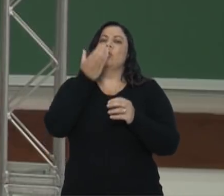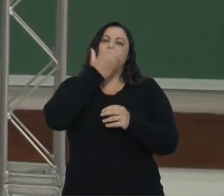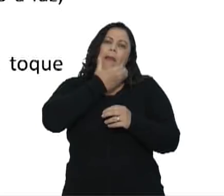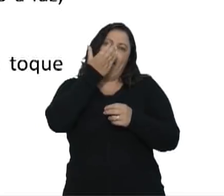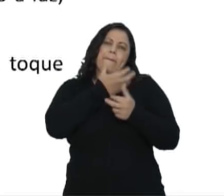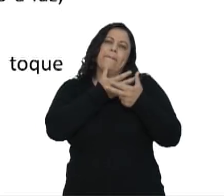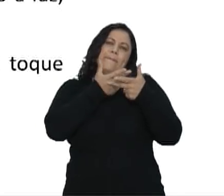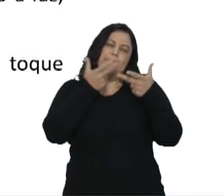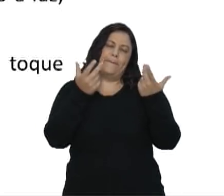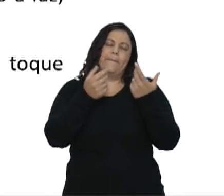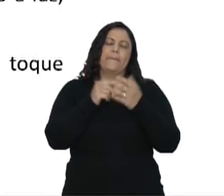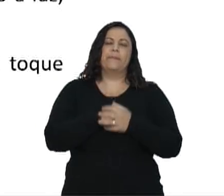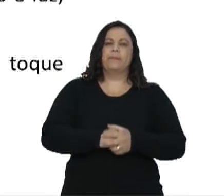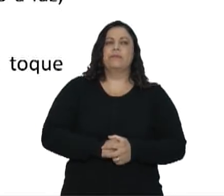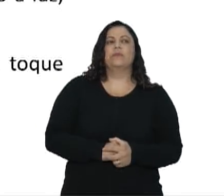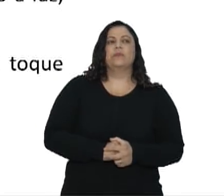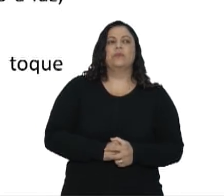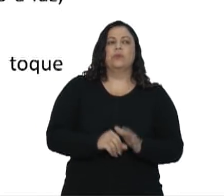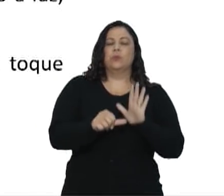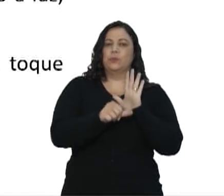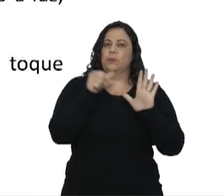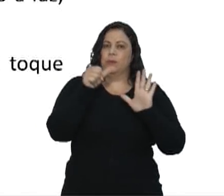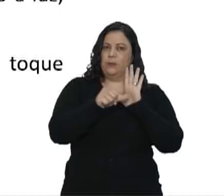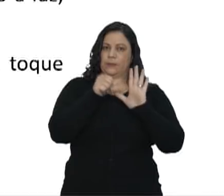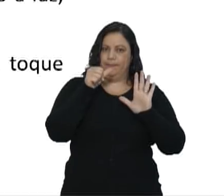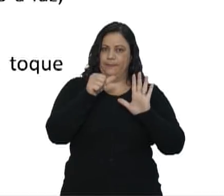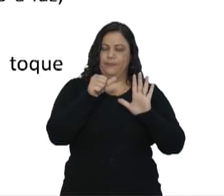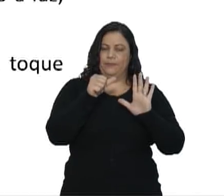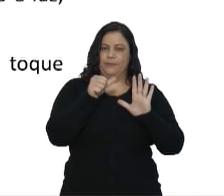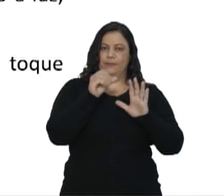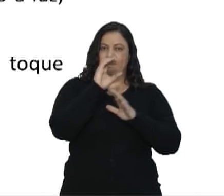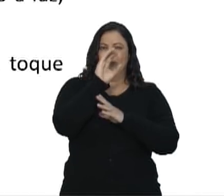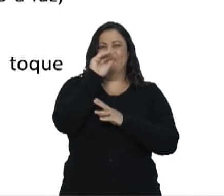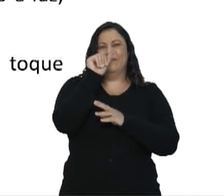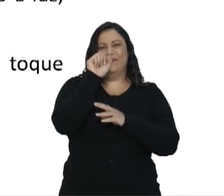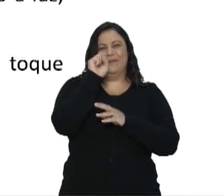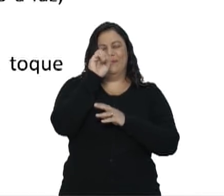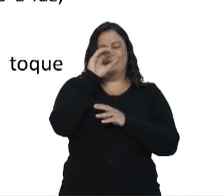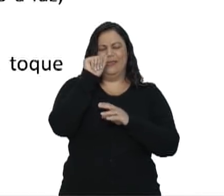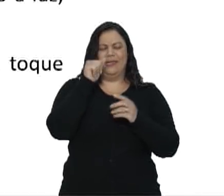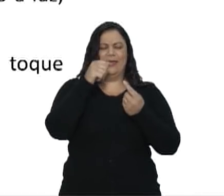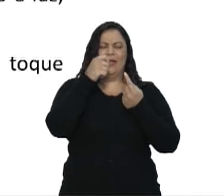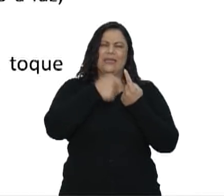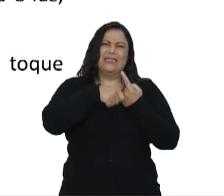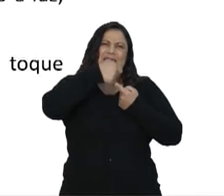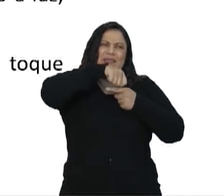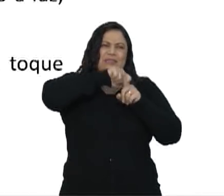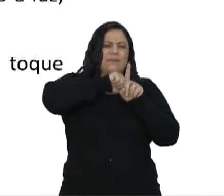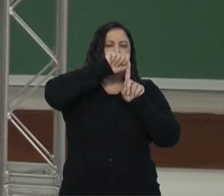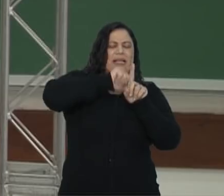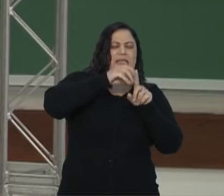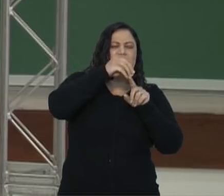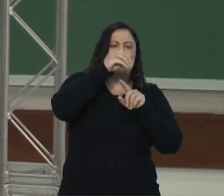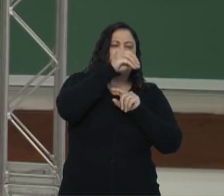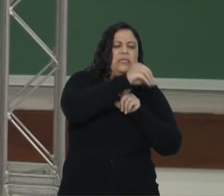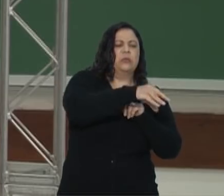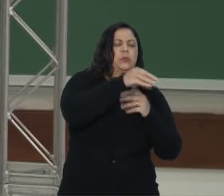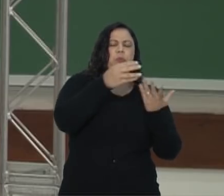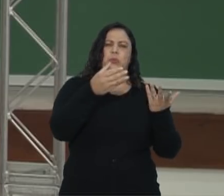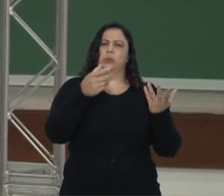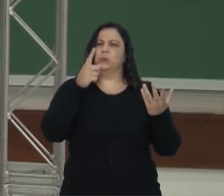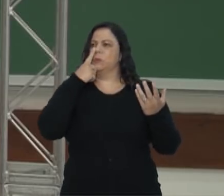passo. Então, o primeiro passo é pegar cascas de fruta que nós nos alimentamos e, de vez de jogar fora, de vez de jogar no